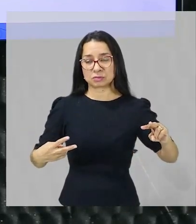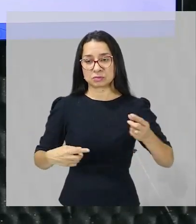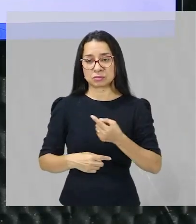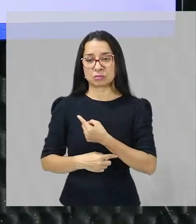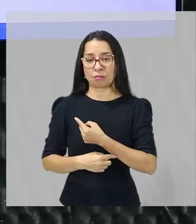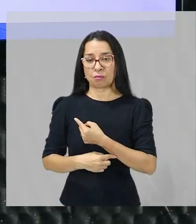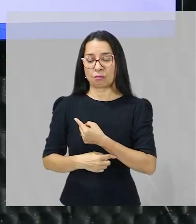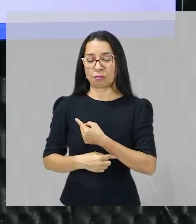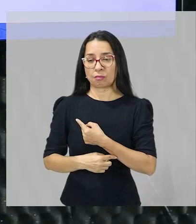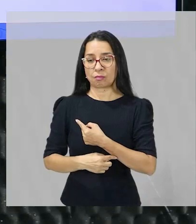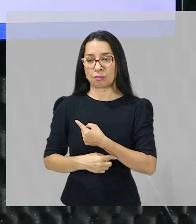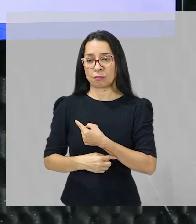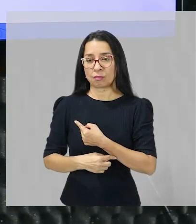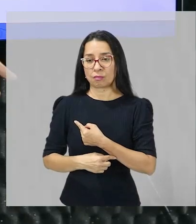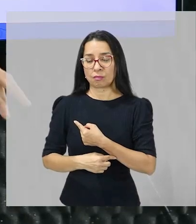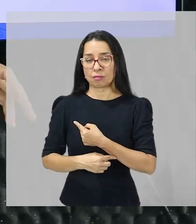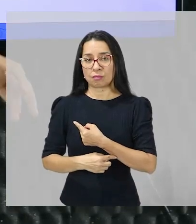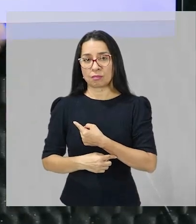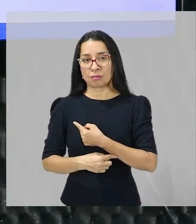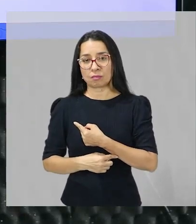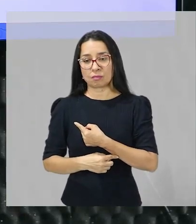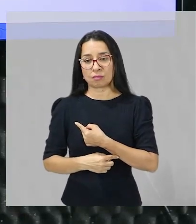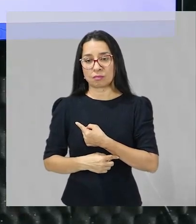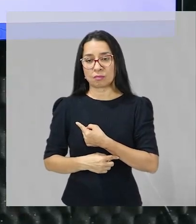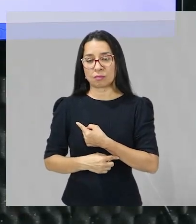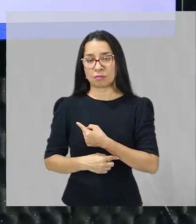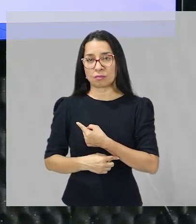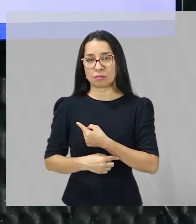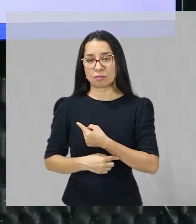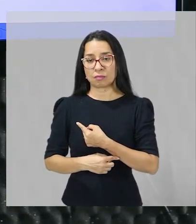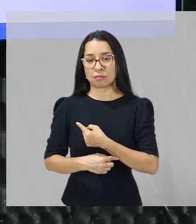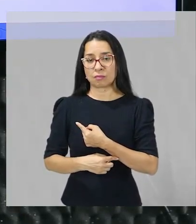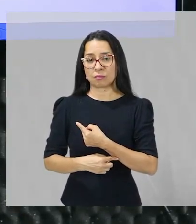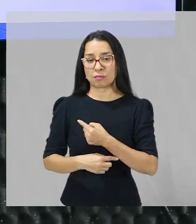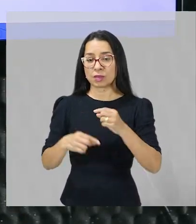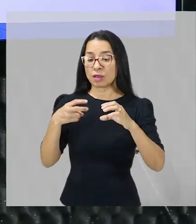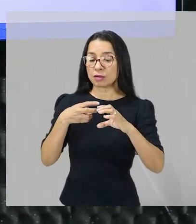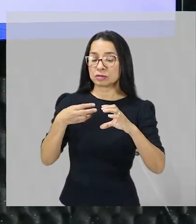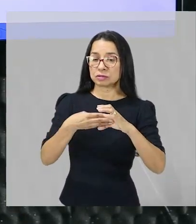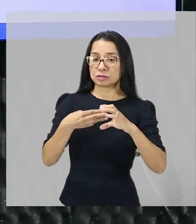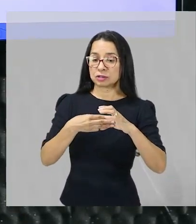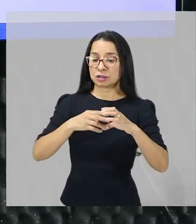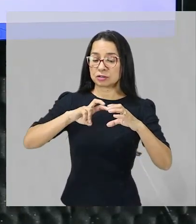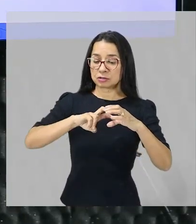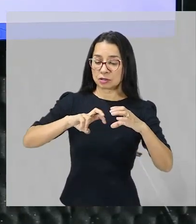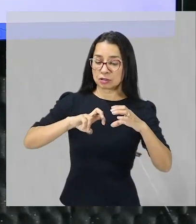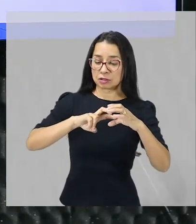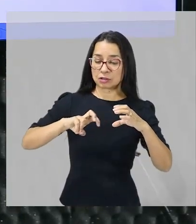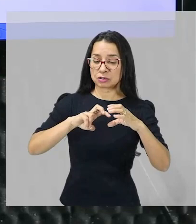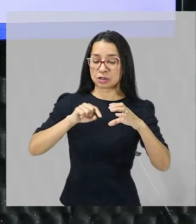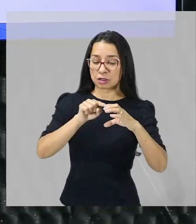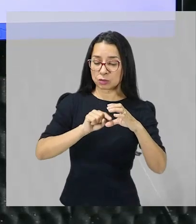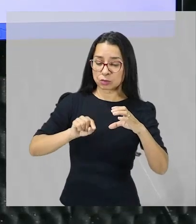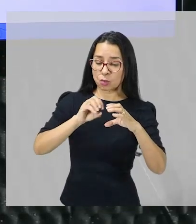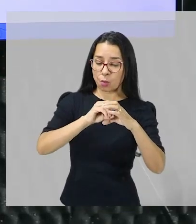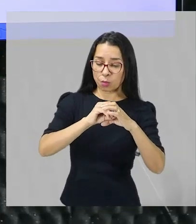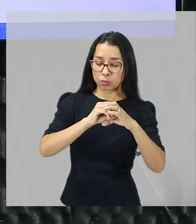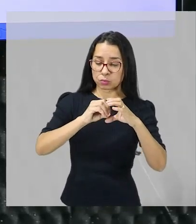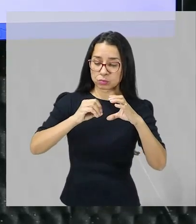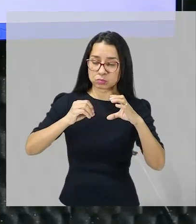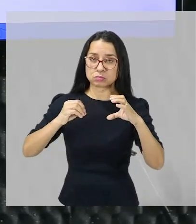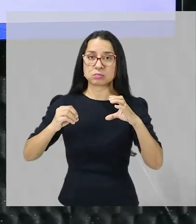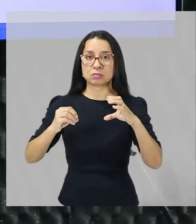ela queria clonar. Então foi tirado a célula da orelha, dessas células foram retirados os núcleos, e